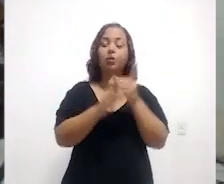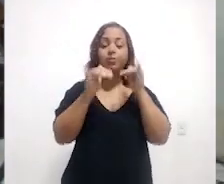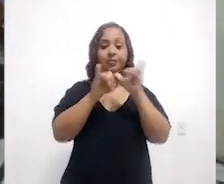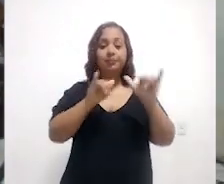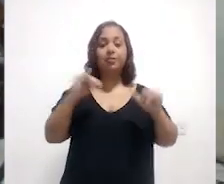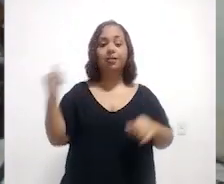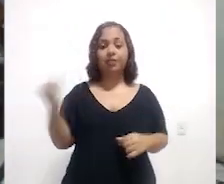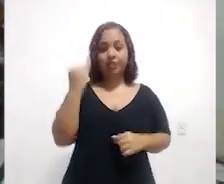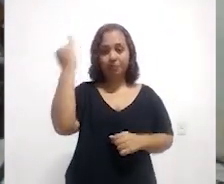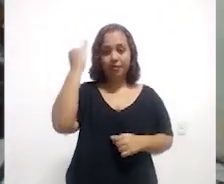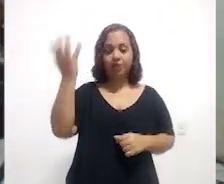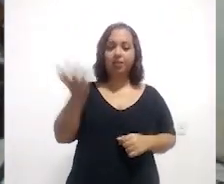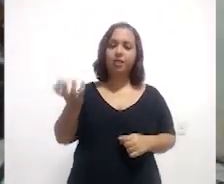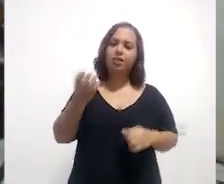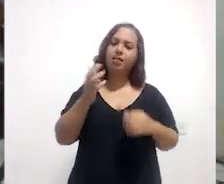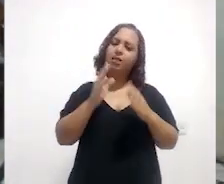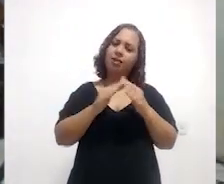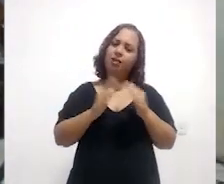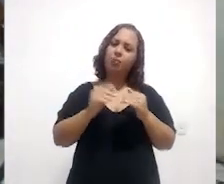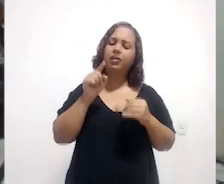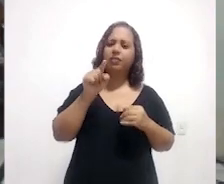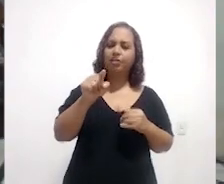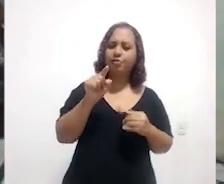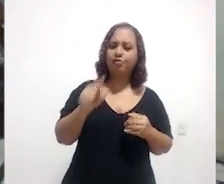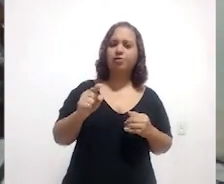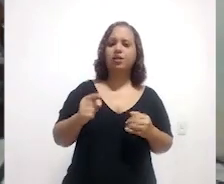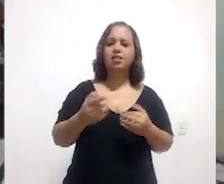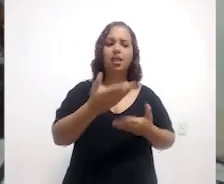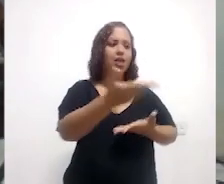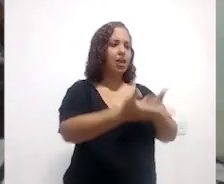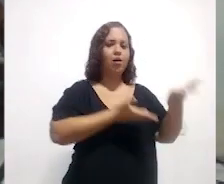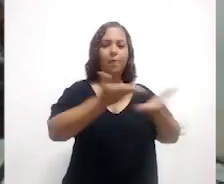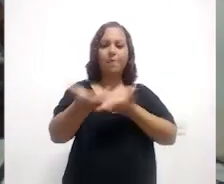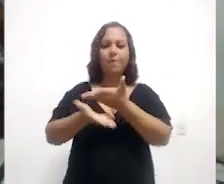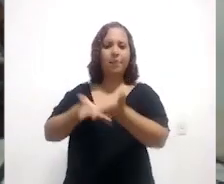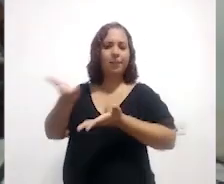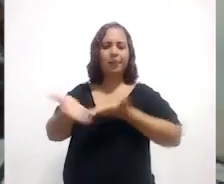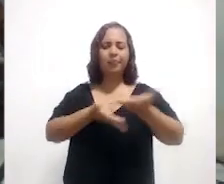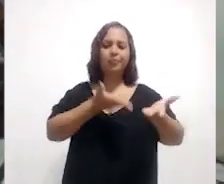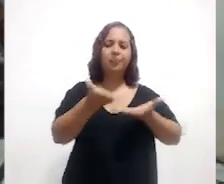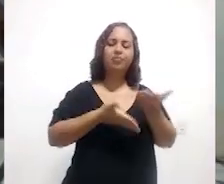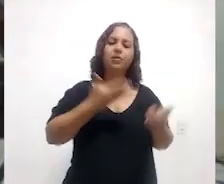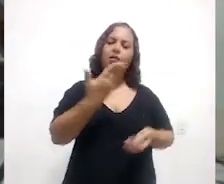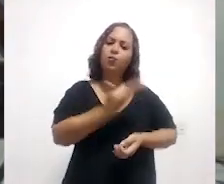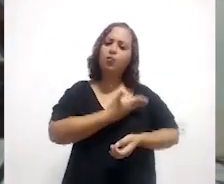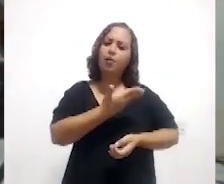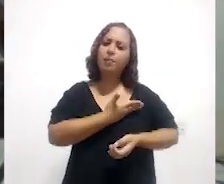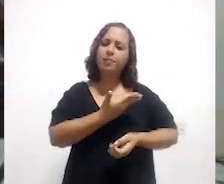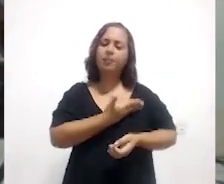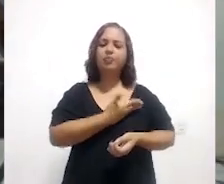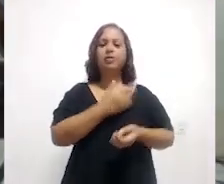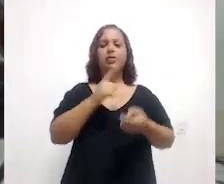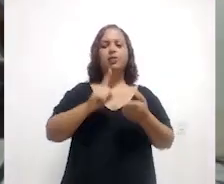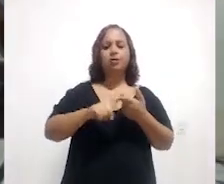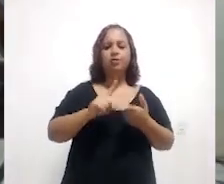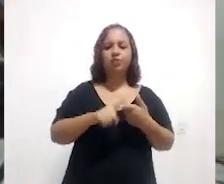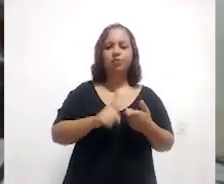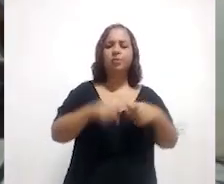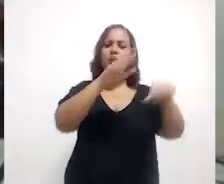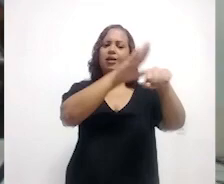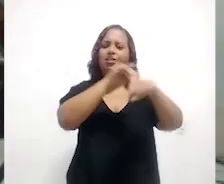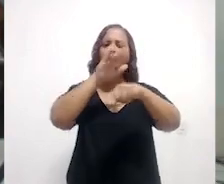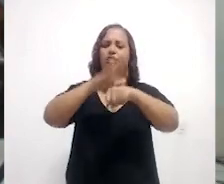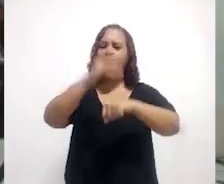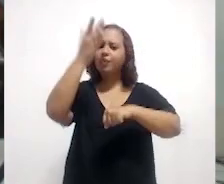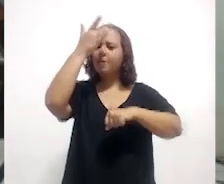que você compartilhe com seus amigos, com seus contatos. Convida o pessoal para cultuar, para